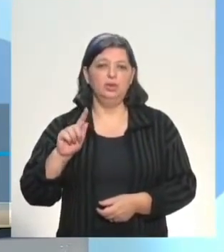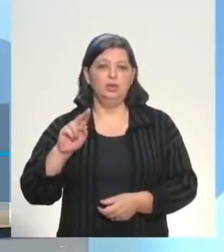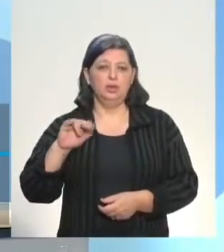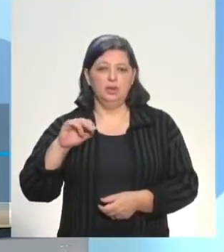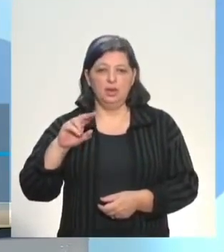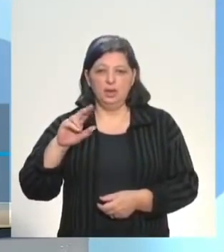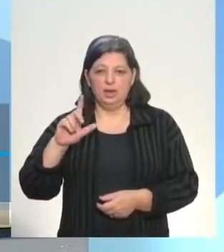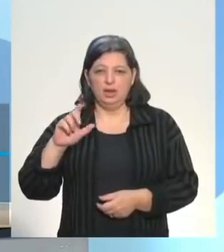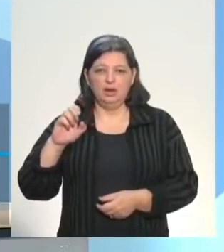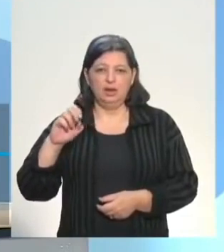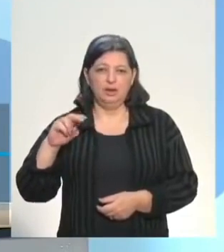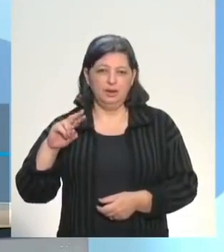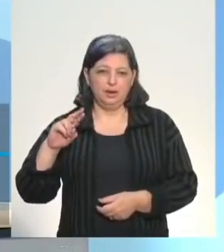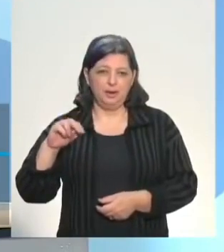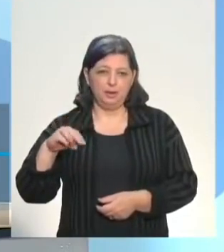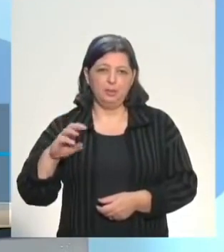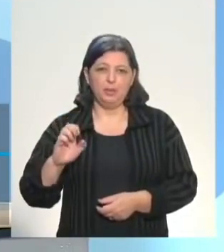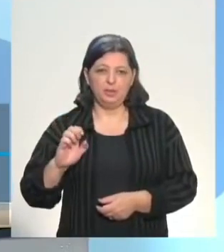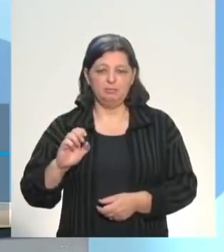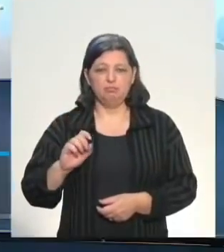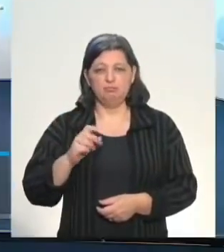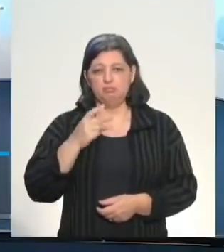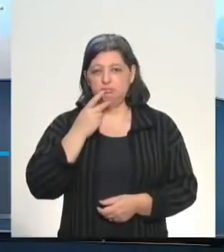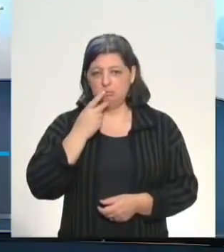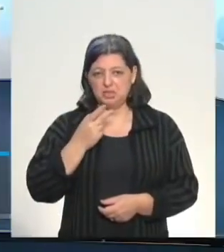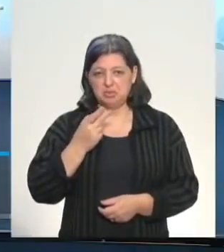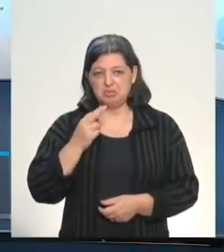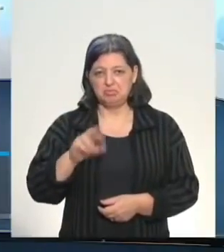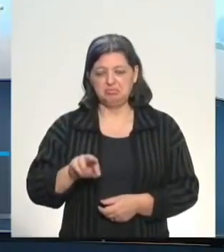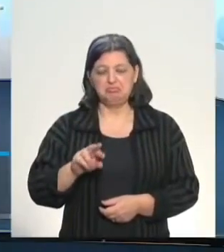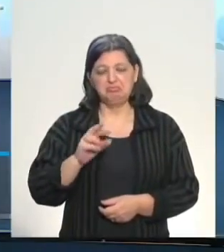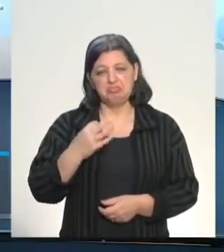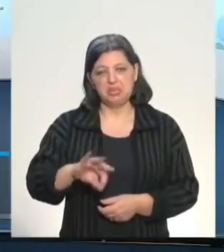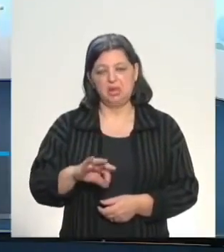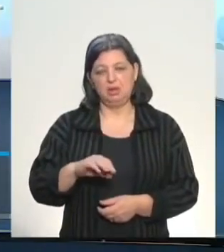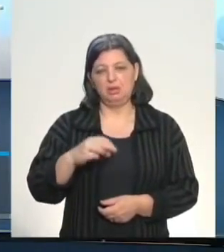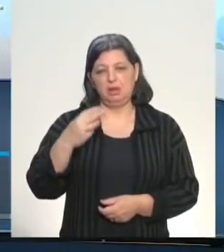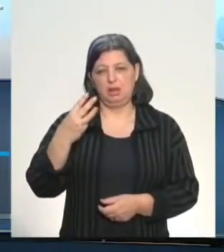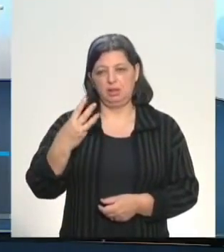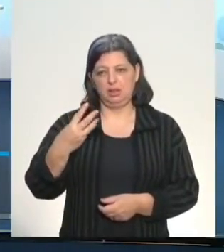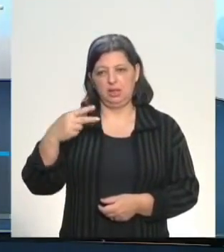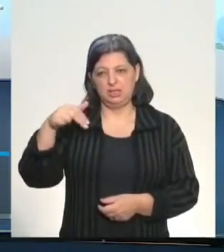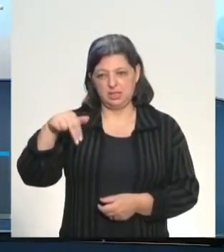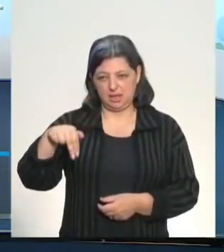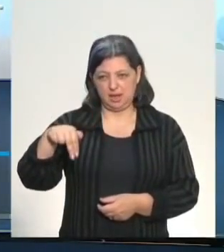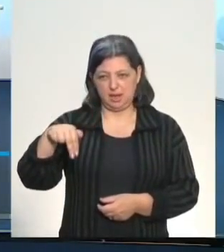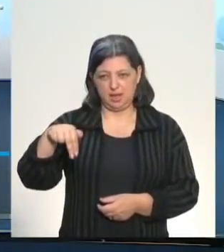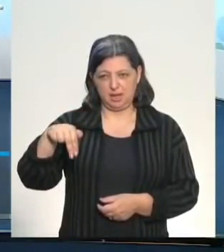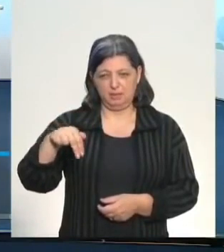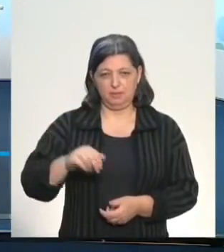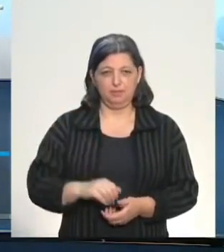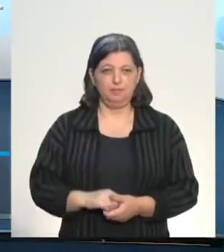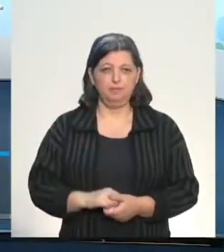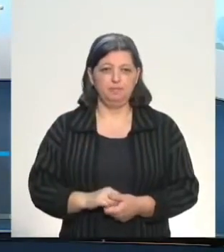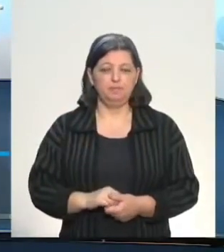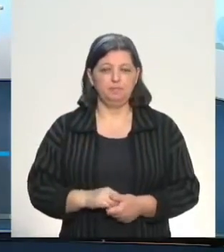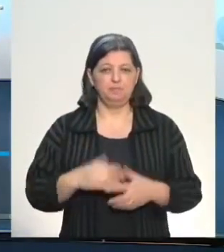todos eles disseram 3N. Ali quem falou 3N matou a charada. Então tem aplausos, né? Aplausos para quem falou